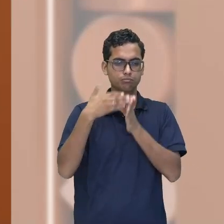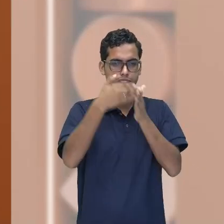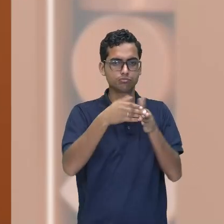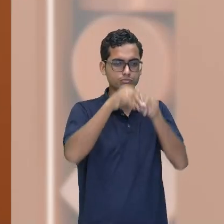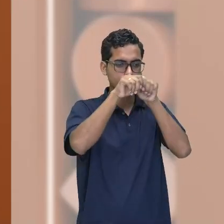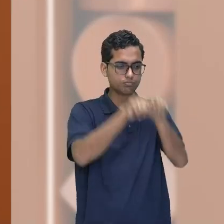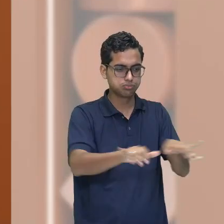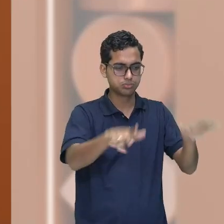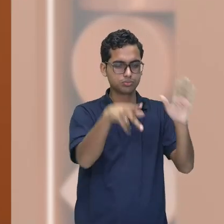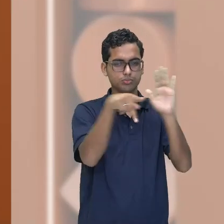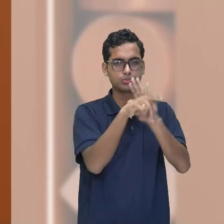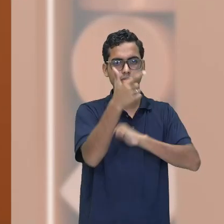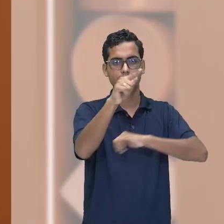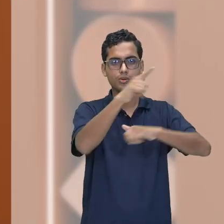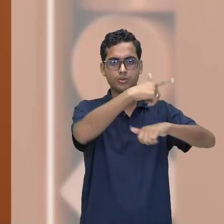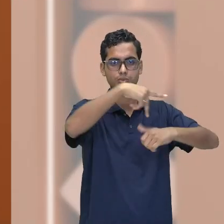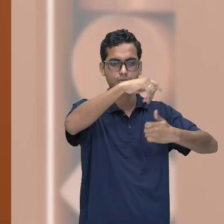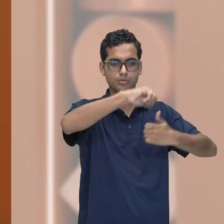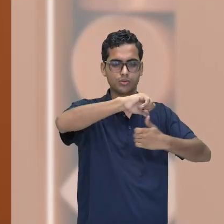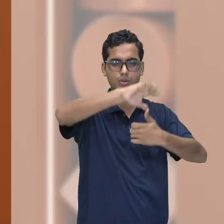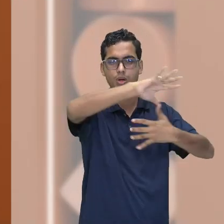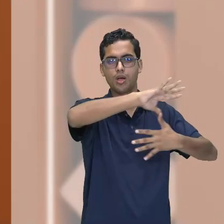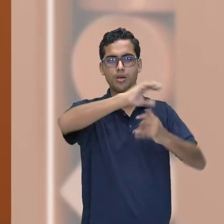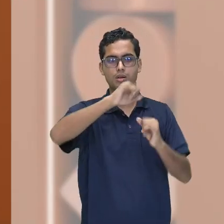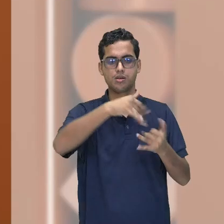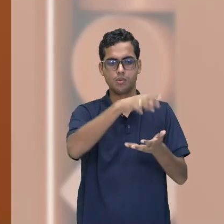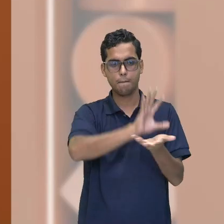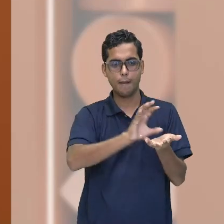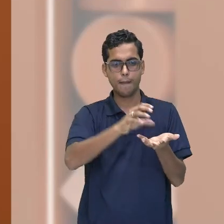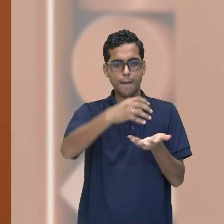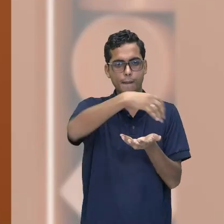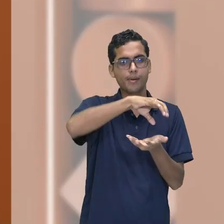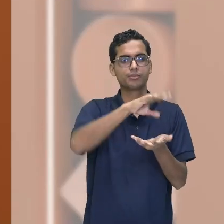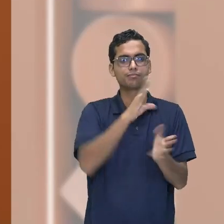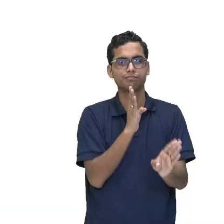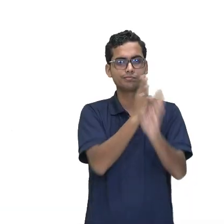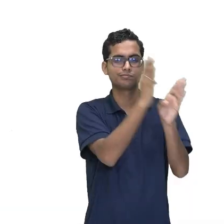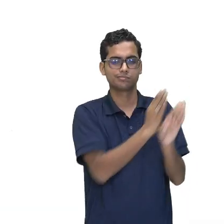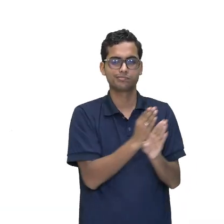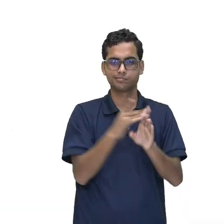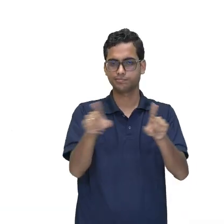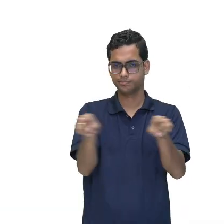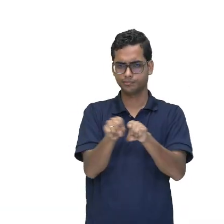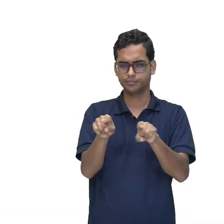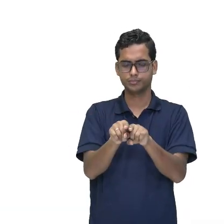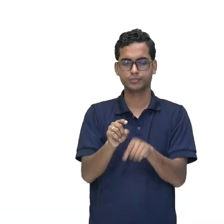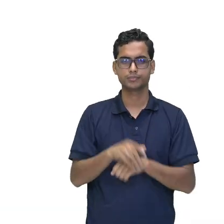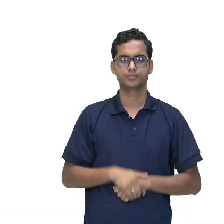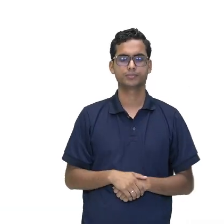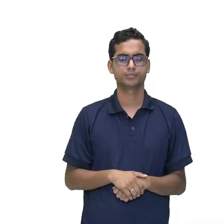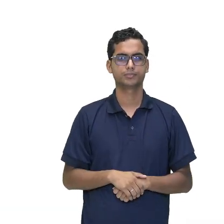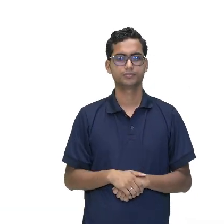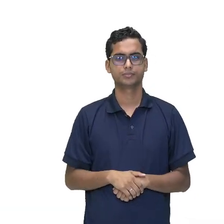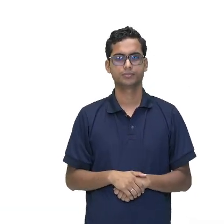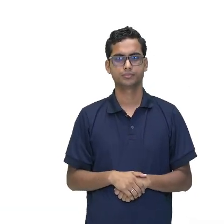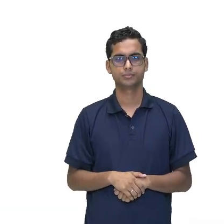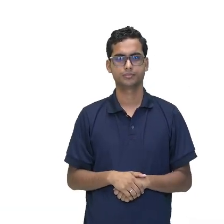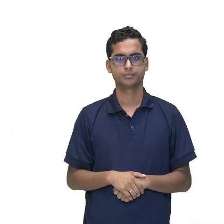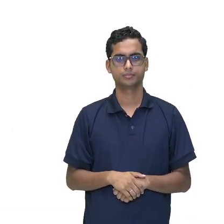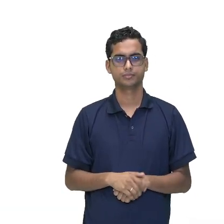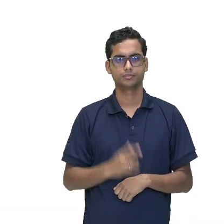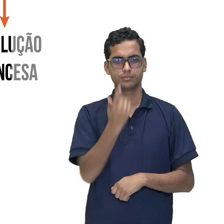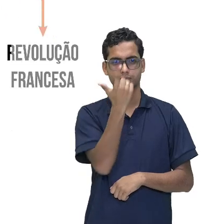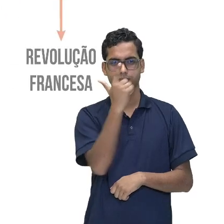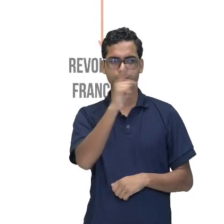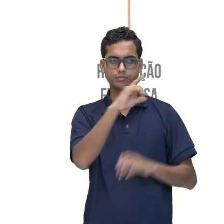ainda nesse período, nós estamos falando da Idade Moderna, nós temos então como grande marco ali de fechamento desse